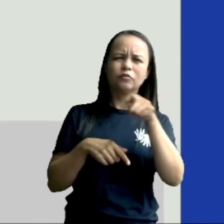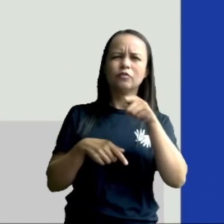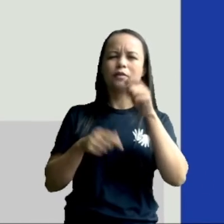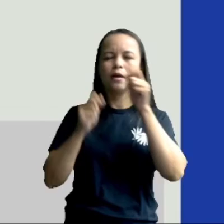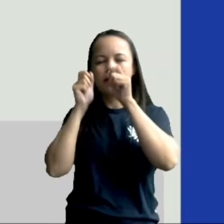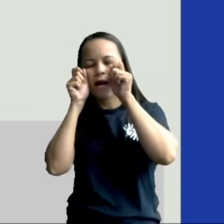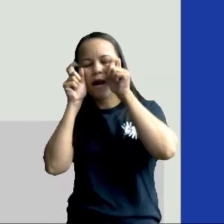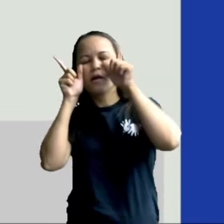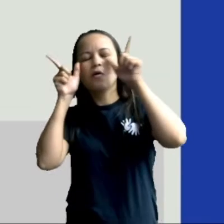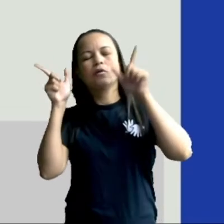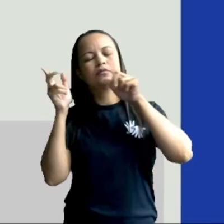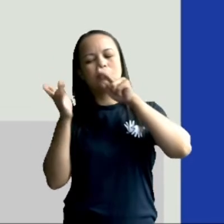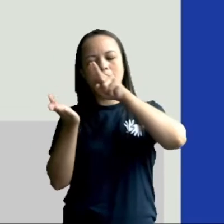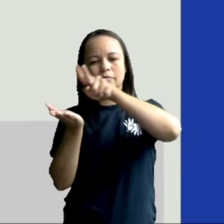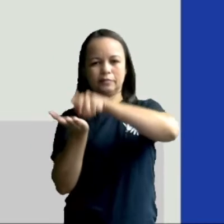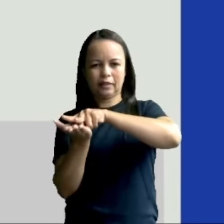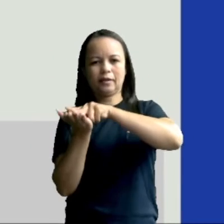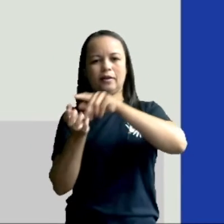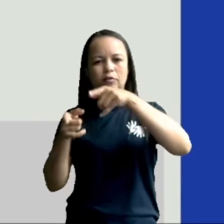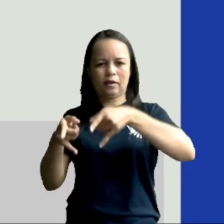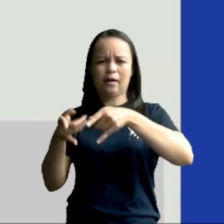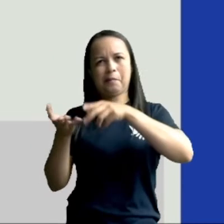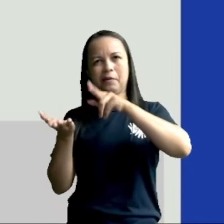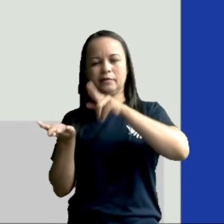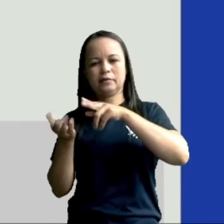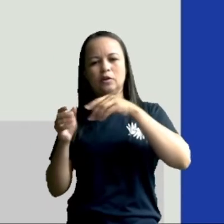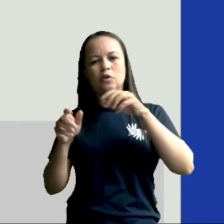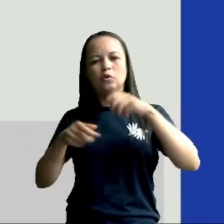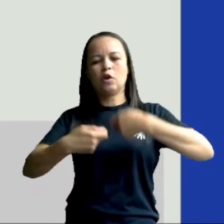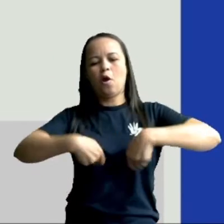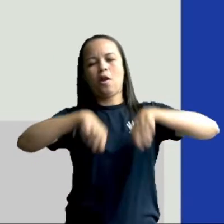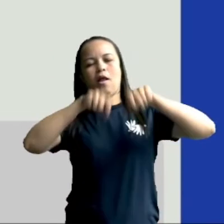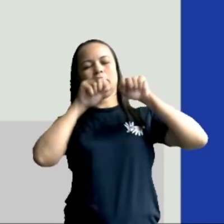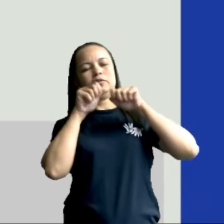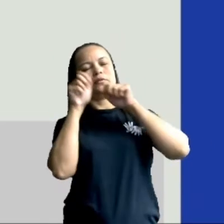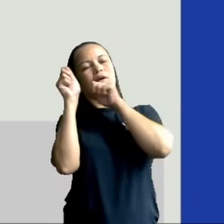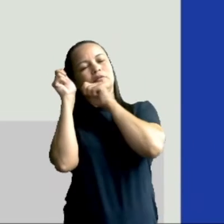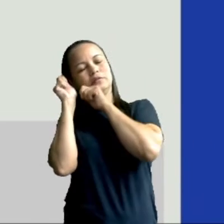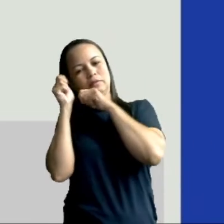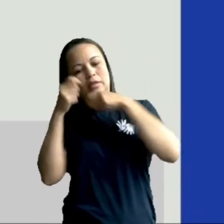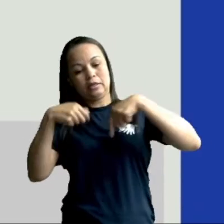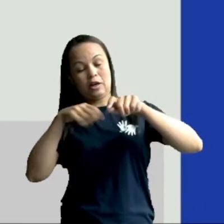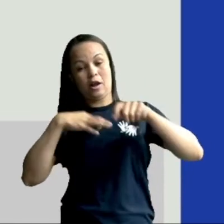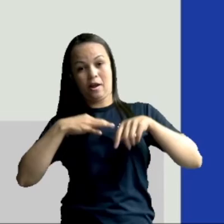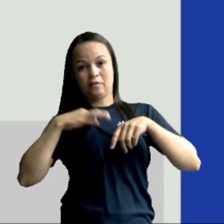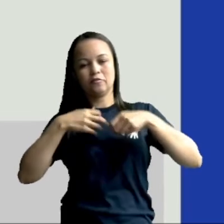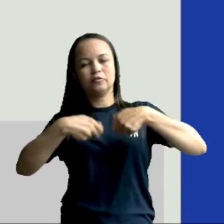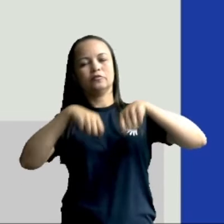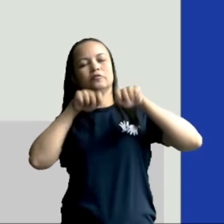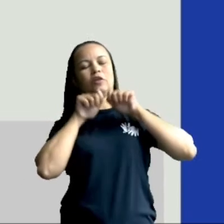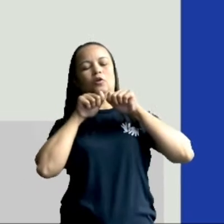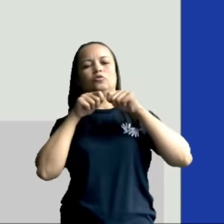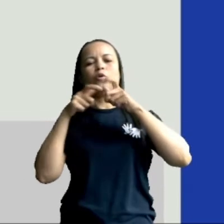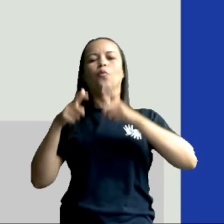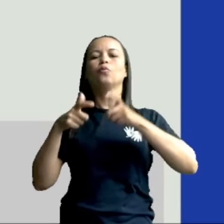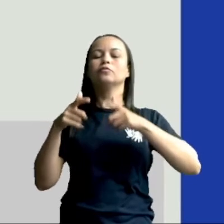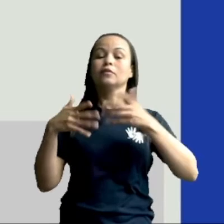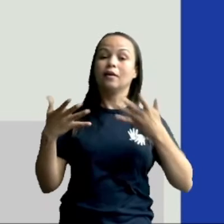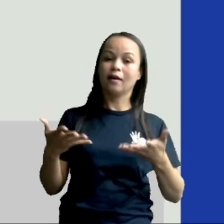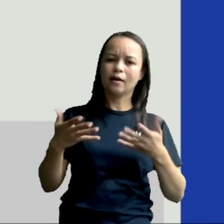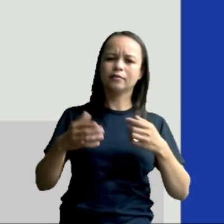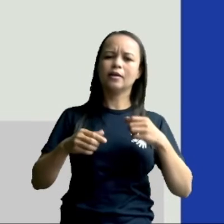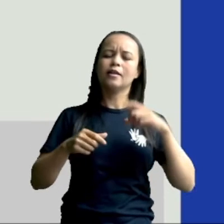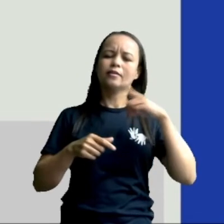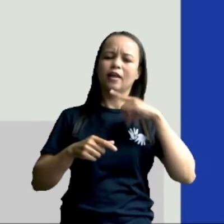você está deitado em algum local. Você está enrolado no lençol, esse lençol veio de algum lugar, teve